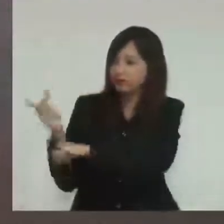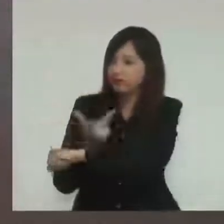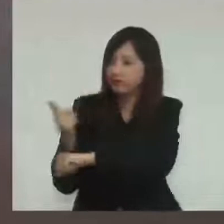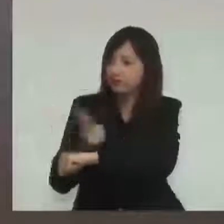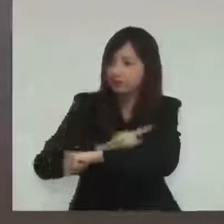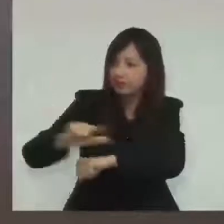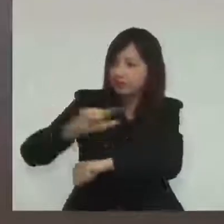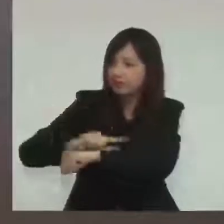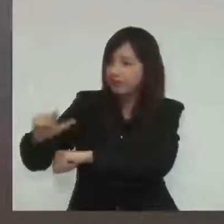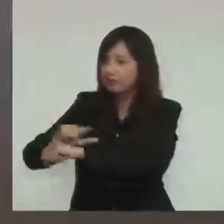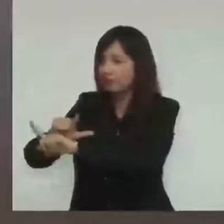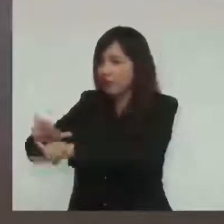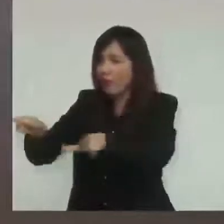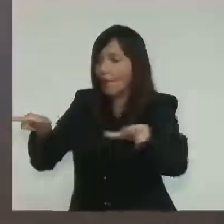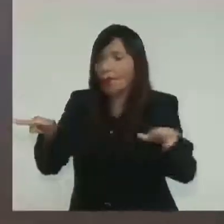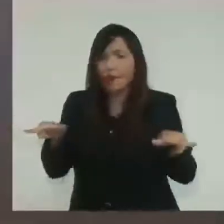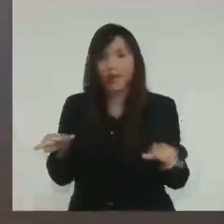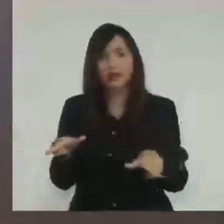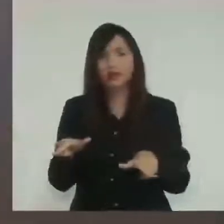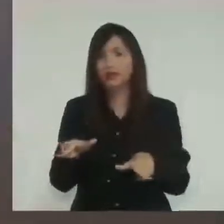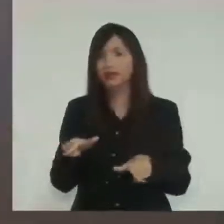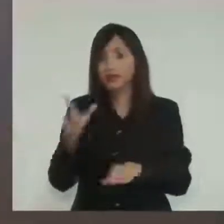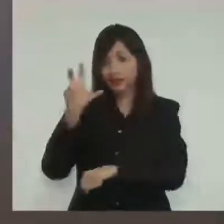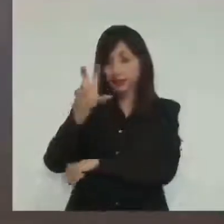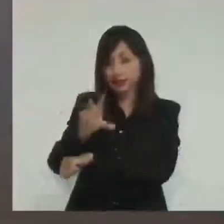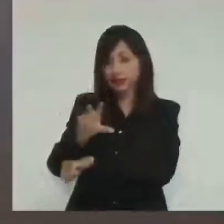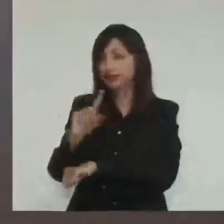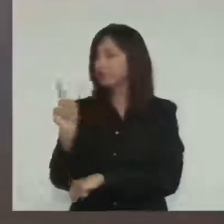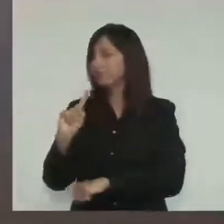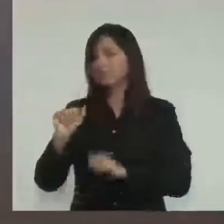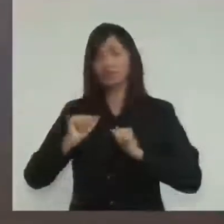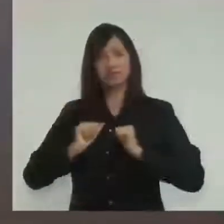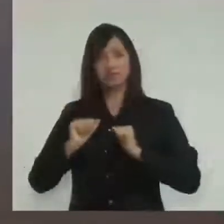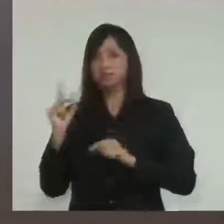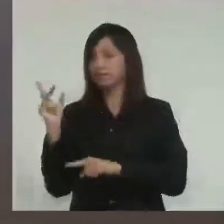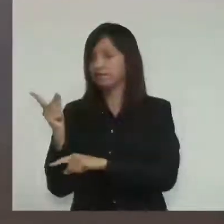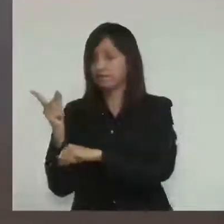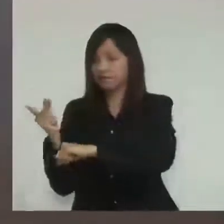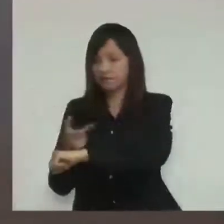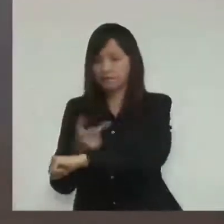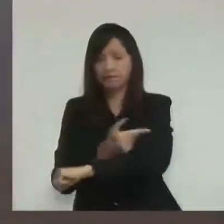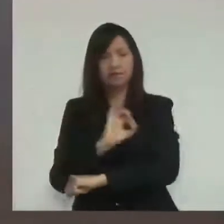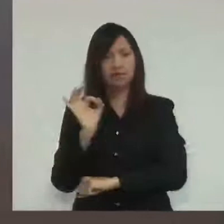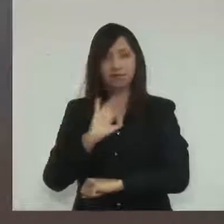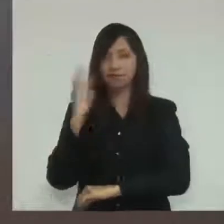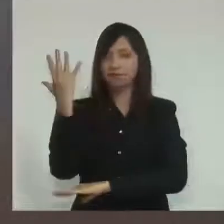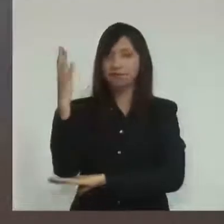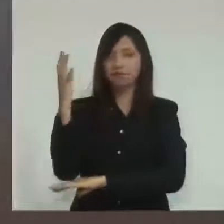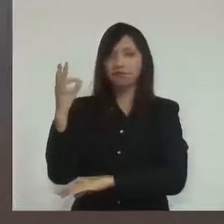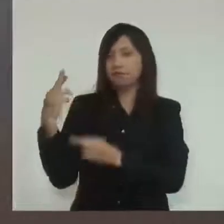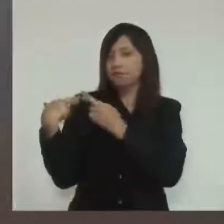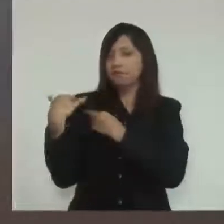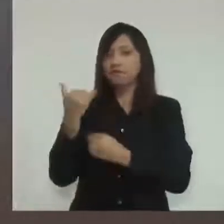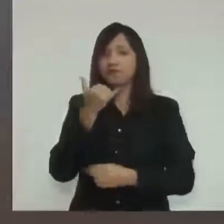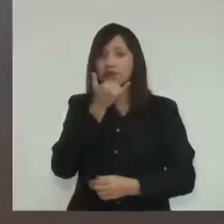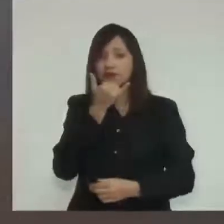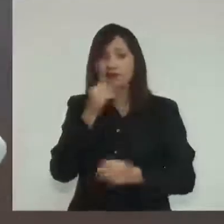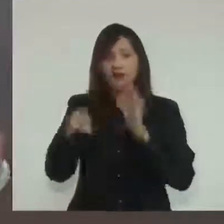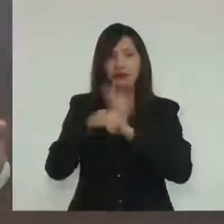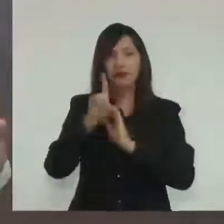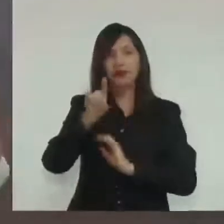radares. O que a prefeitura fala? Não vamos fazer a limpeza, não vamos cortar o mato porque é do DRE, é por conta do